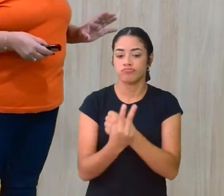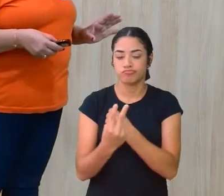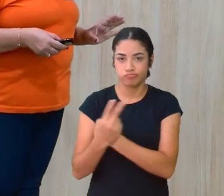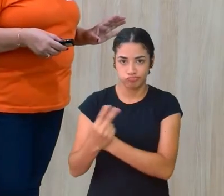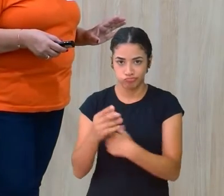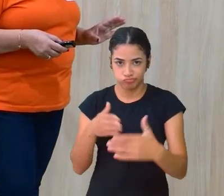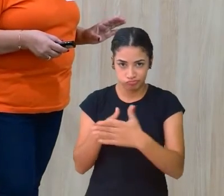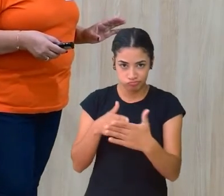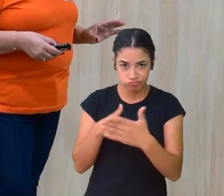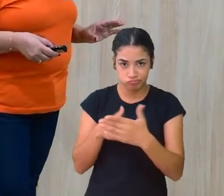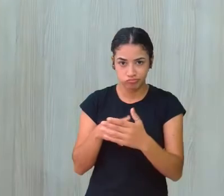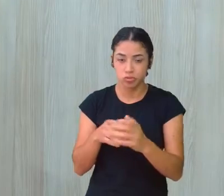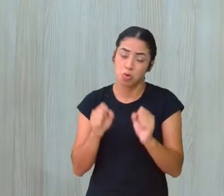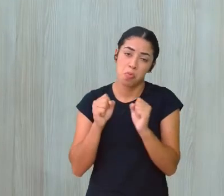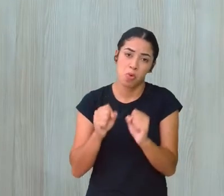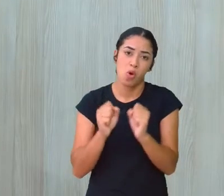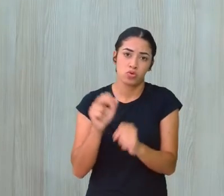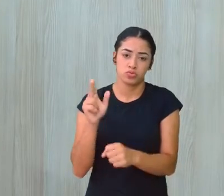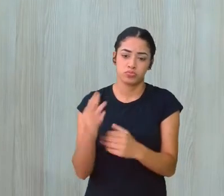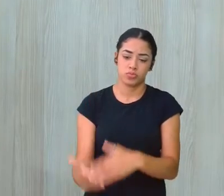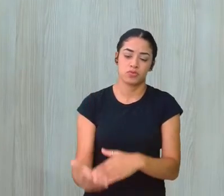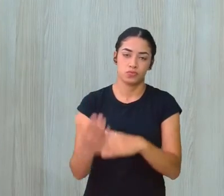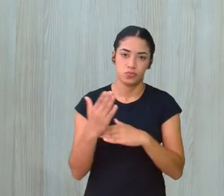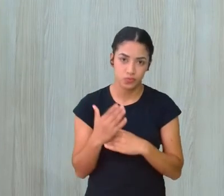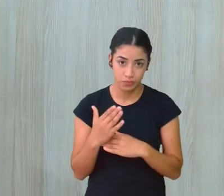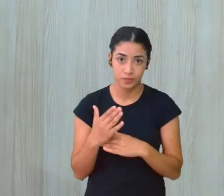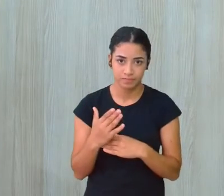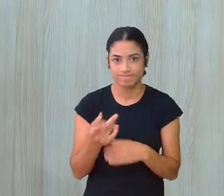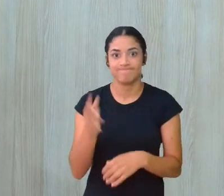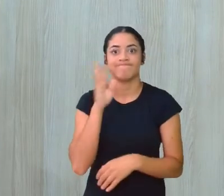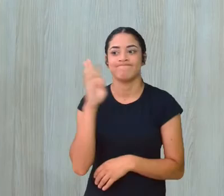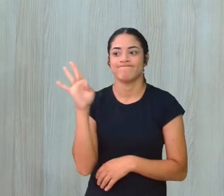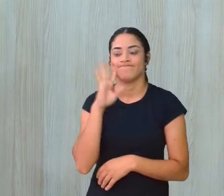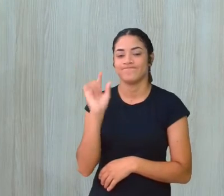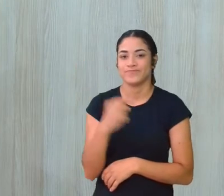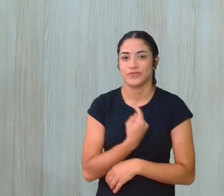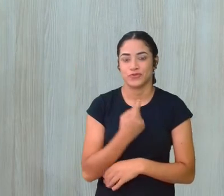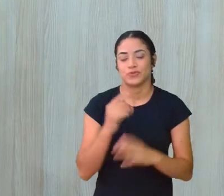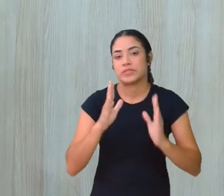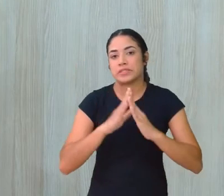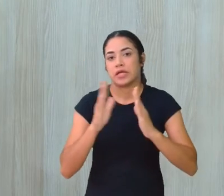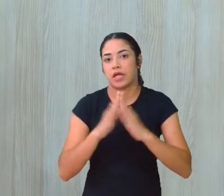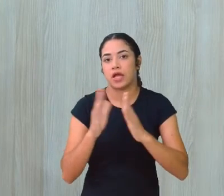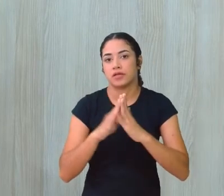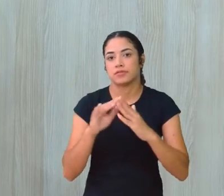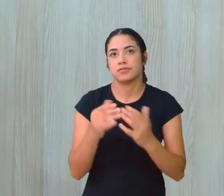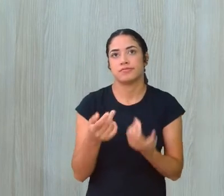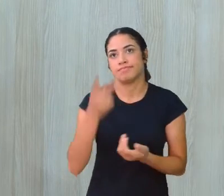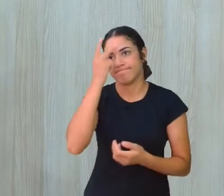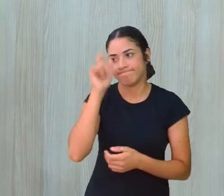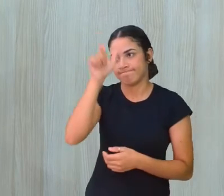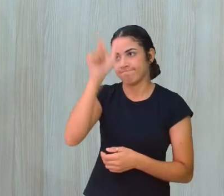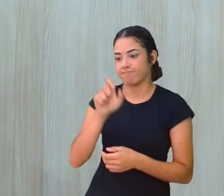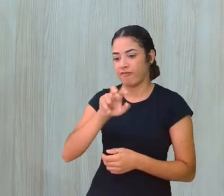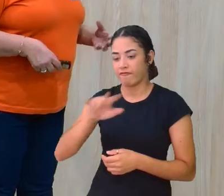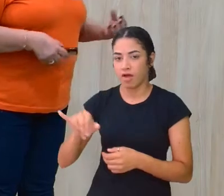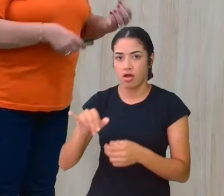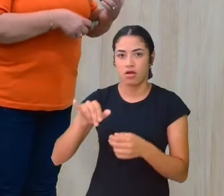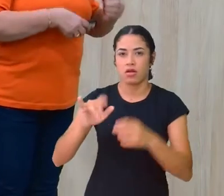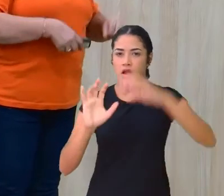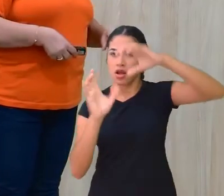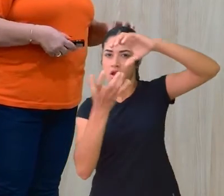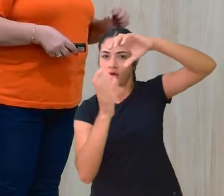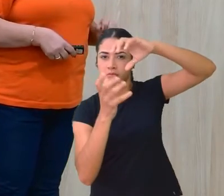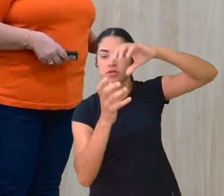eles, não é, professora Marta? É verdade. Imagine na nossa casa alguém que vai trocar uma lâmpada ou vai mexer numa tomada. Será